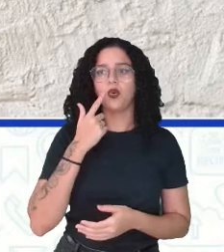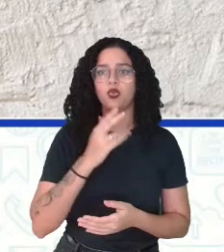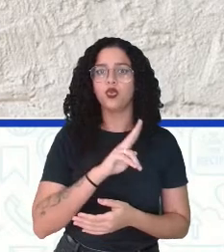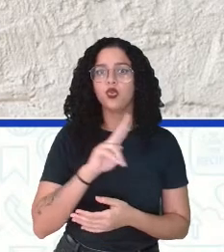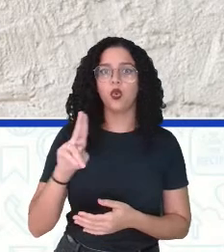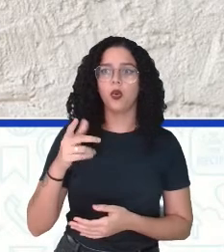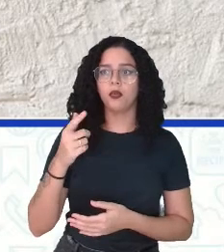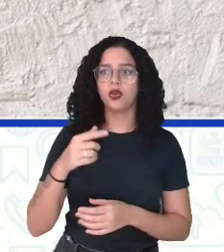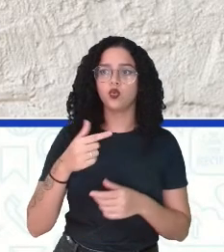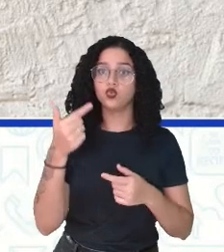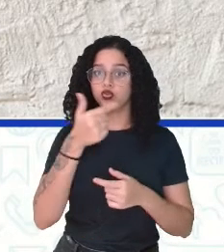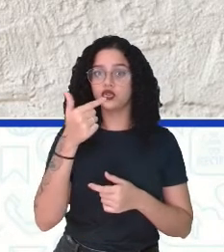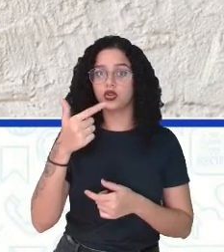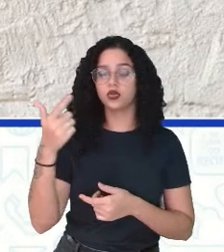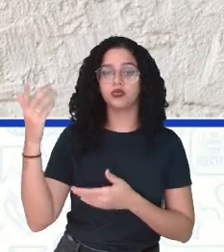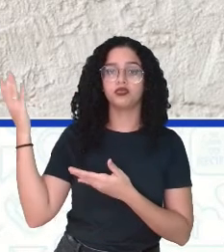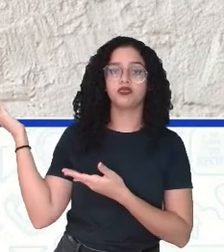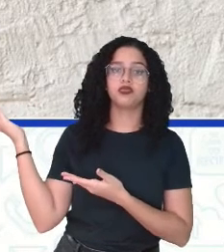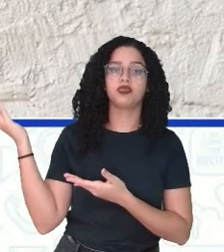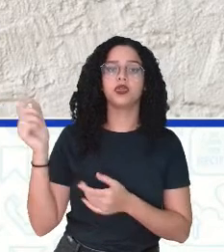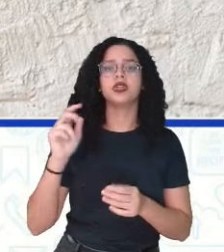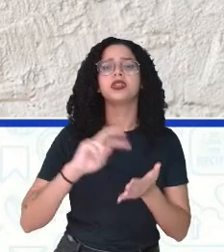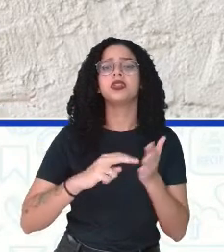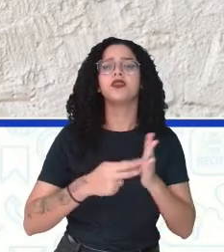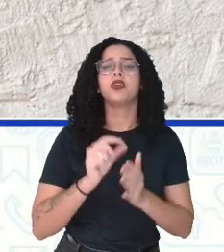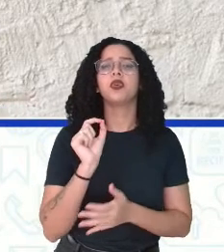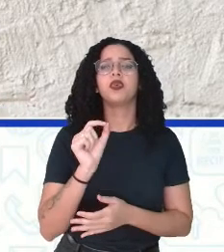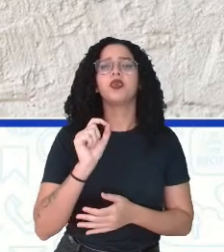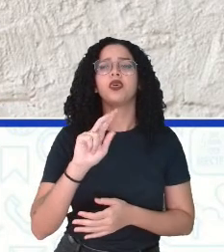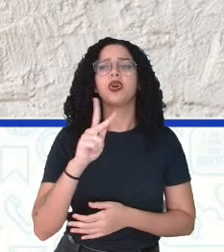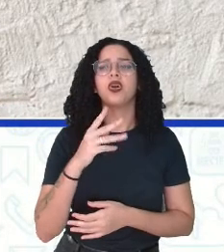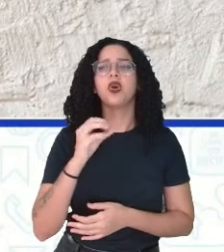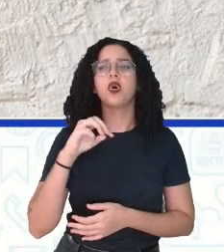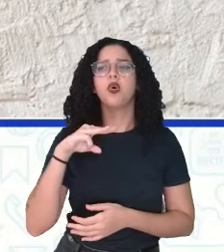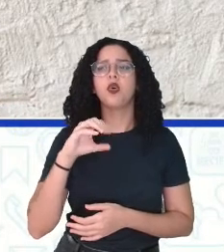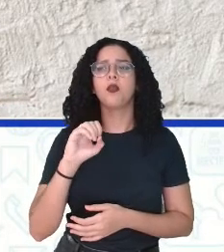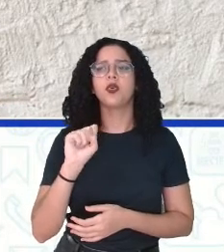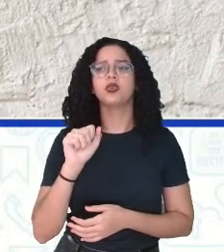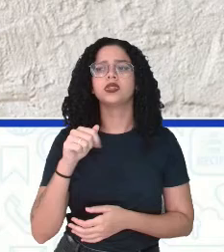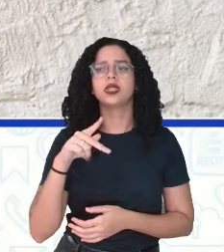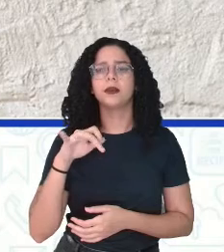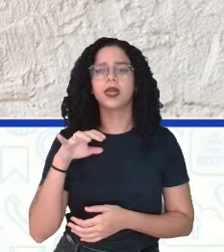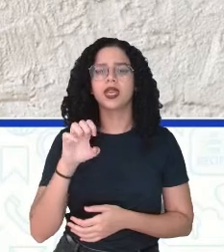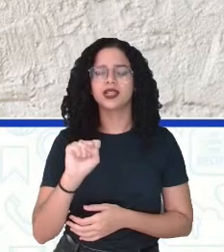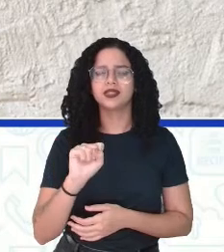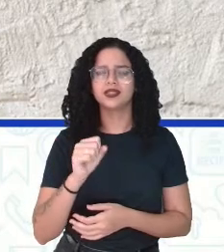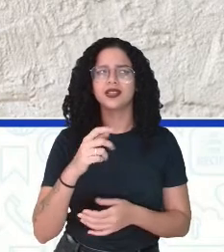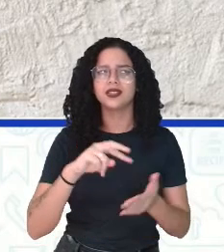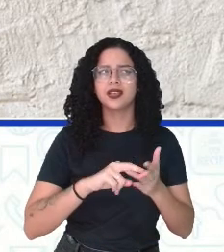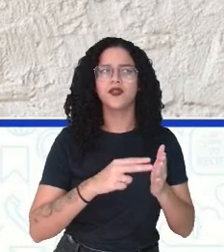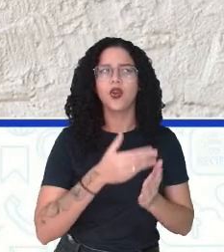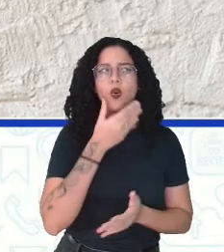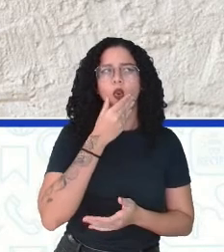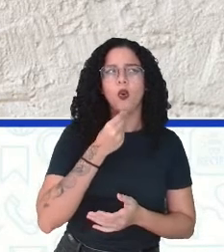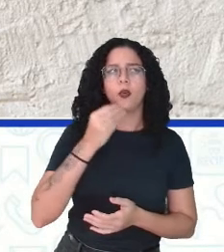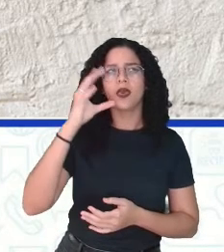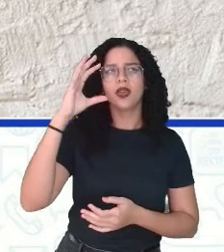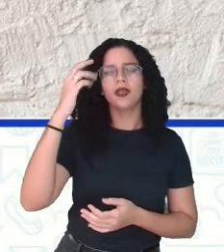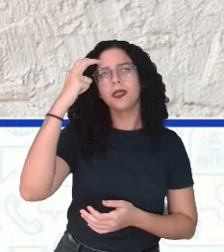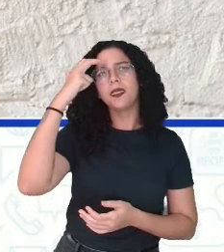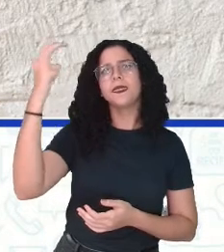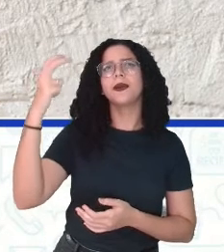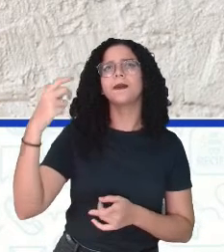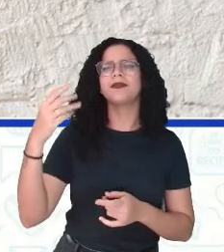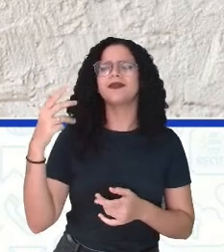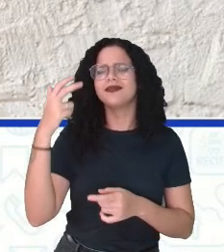sapiens. Isso quer dizer homem sábio. É sábio mesmo esse homem, será? Porque a gente é o